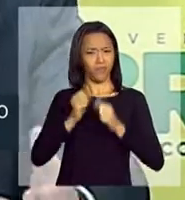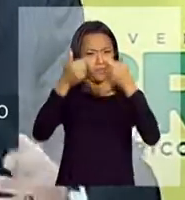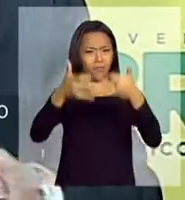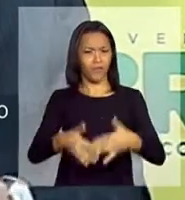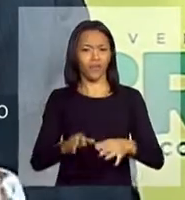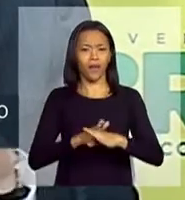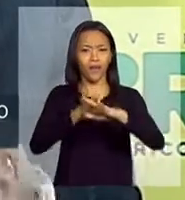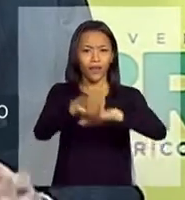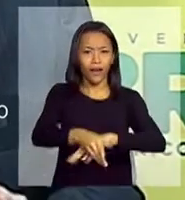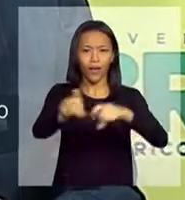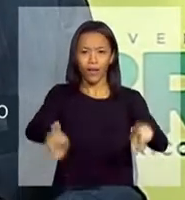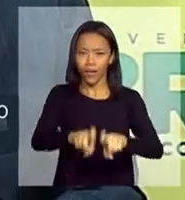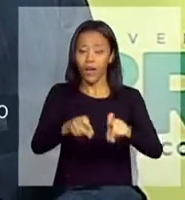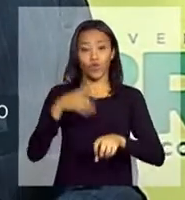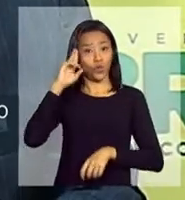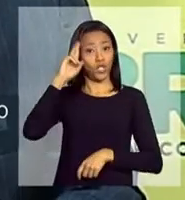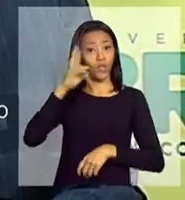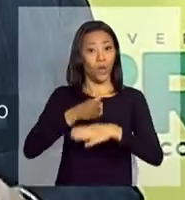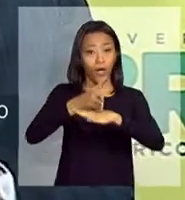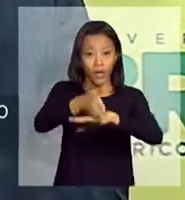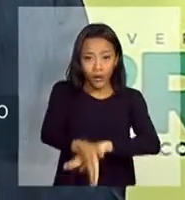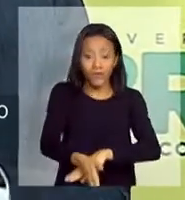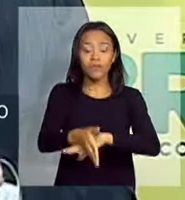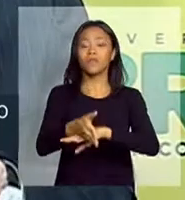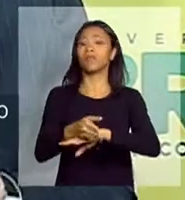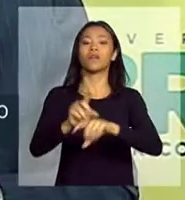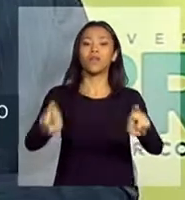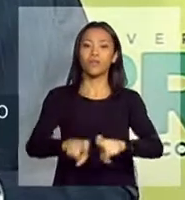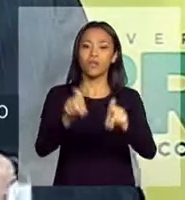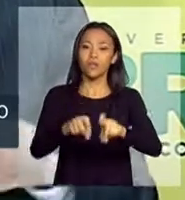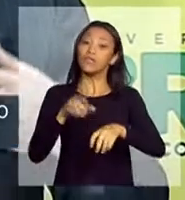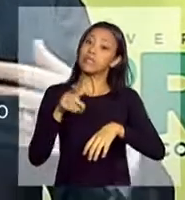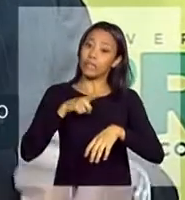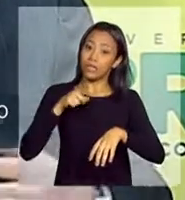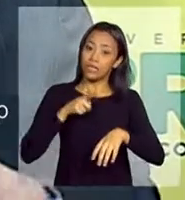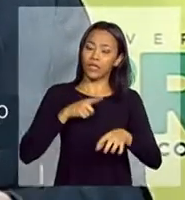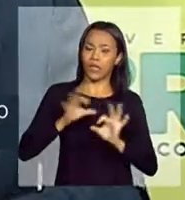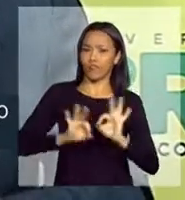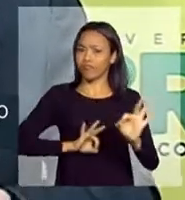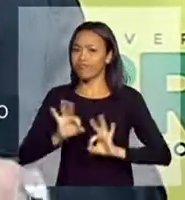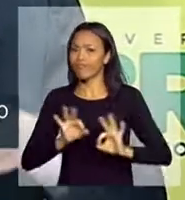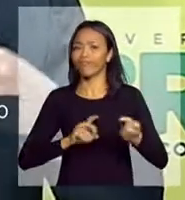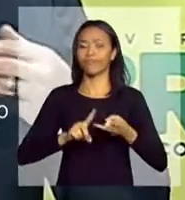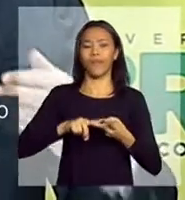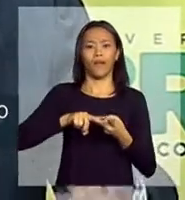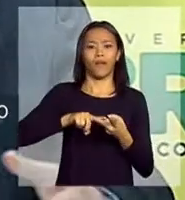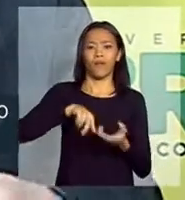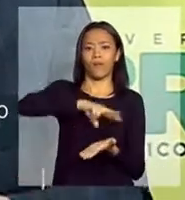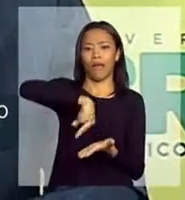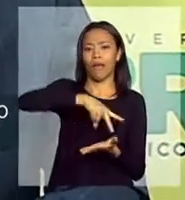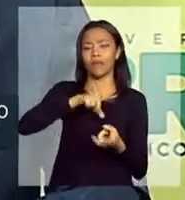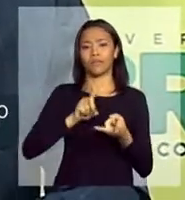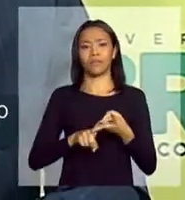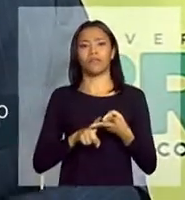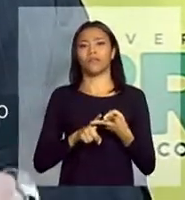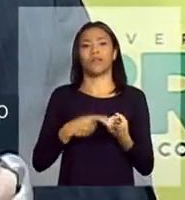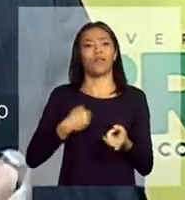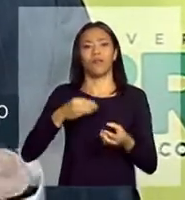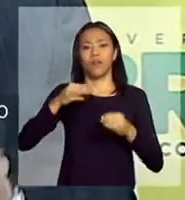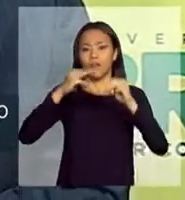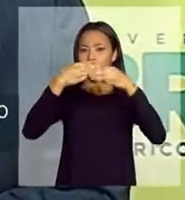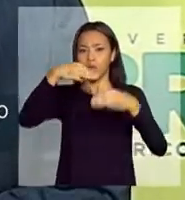Escola tem que acessar tem que fazer uma programação cultural o grupo hoje vai ser dança Museu música